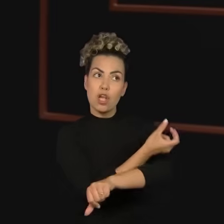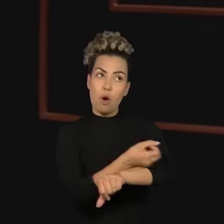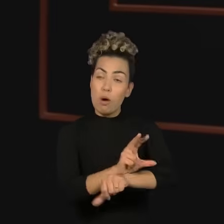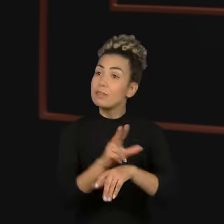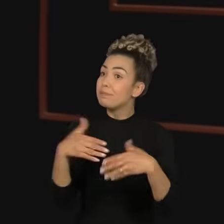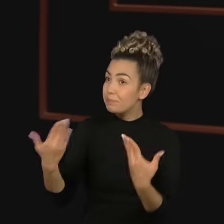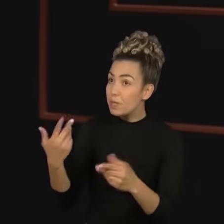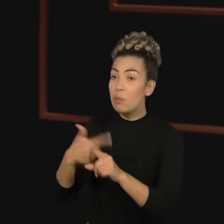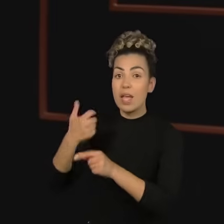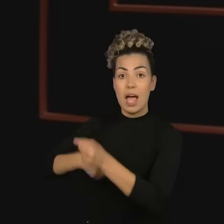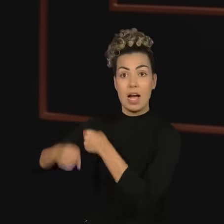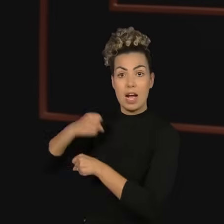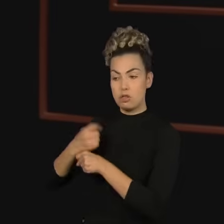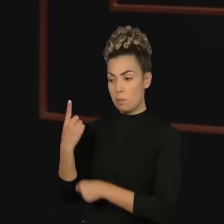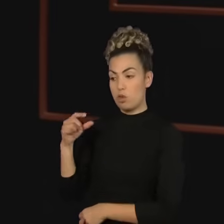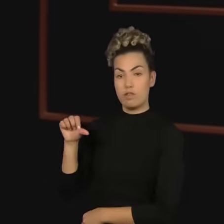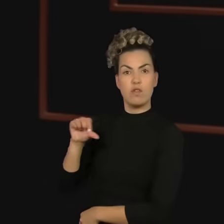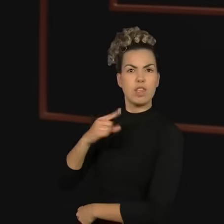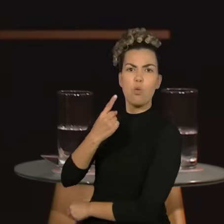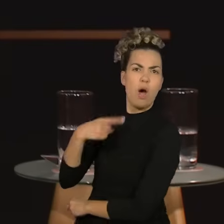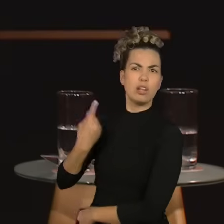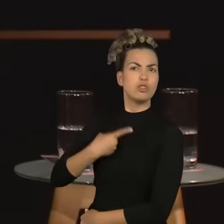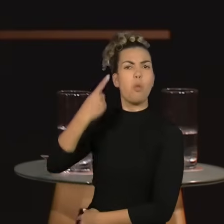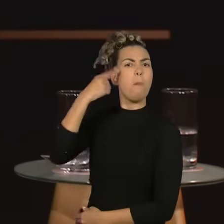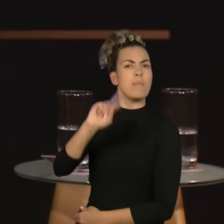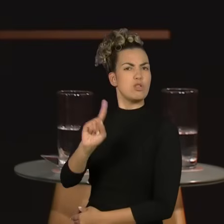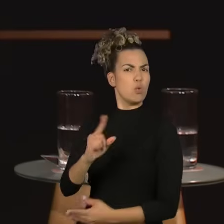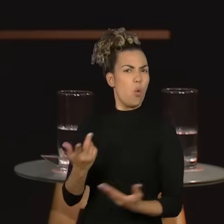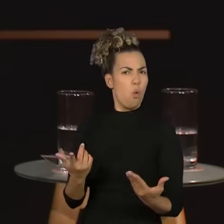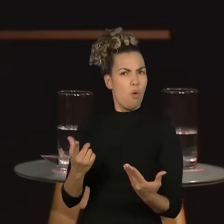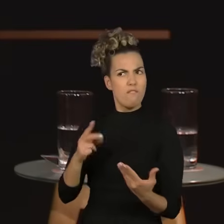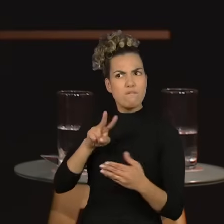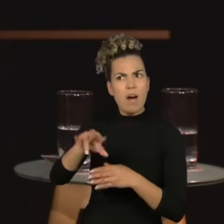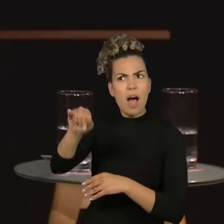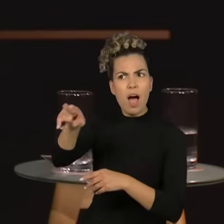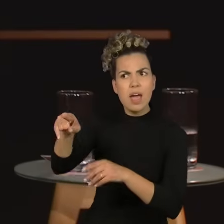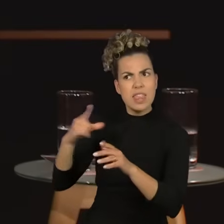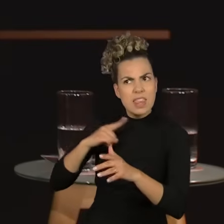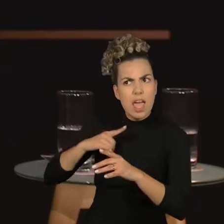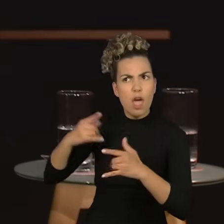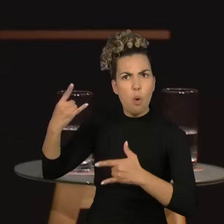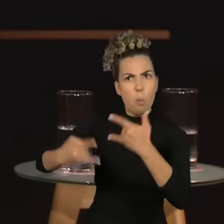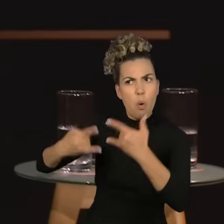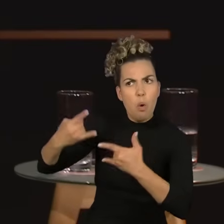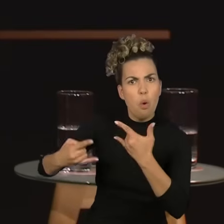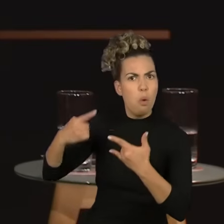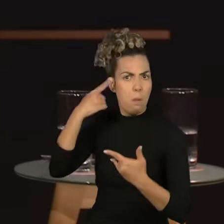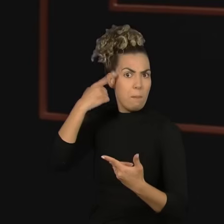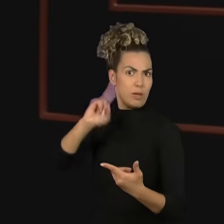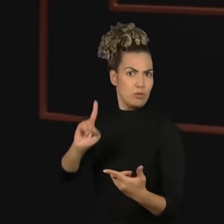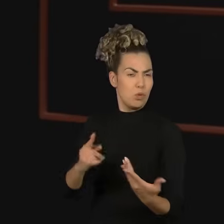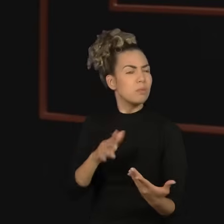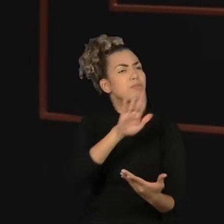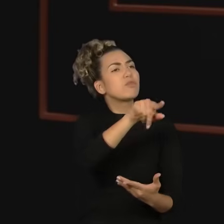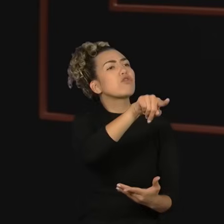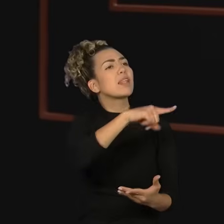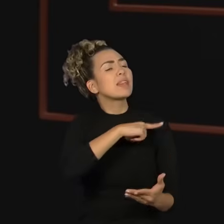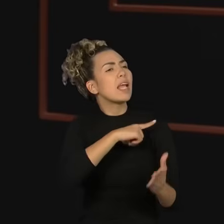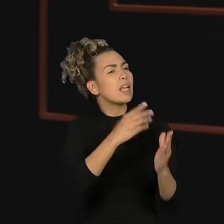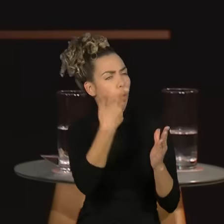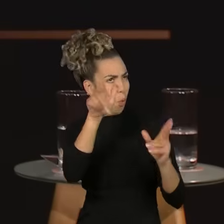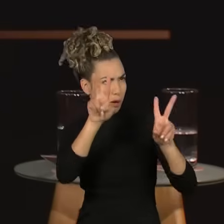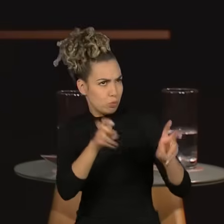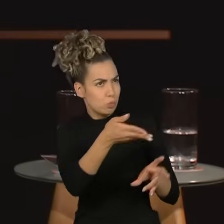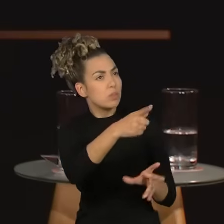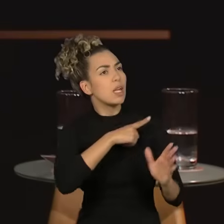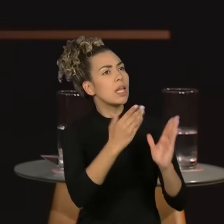imaginava que fosse ter mesmo, né? Agora, você tem um livro que se chama justamente O Livro do Ator, né? Onde